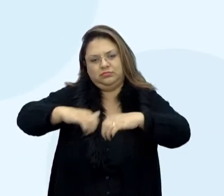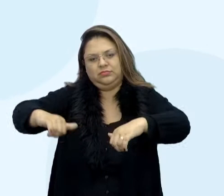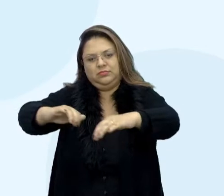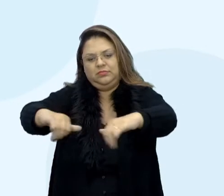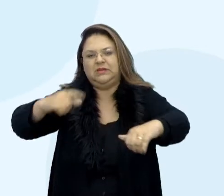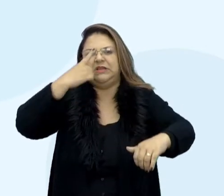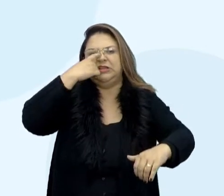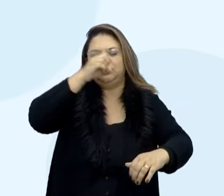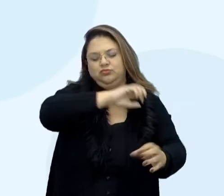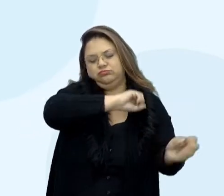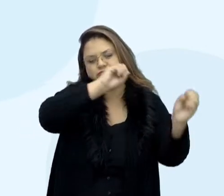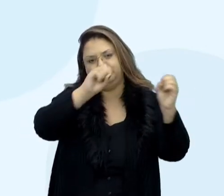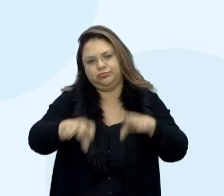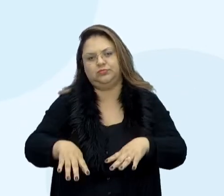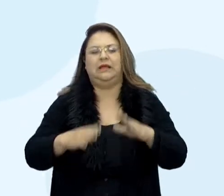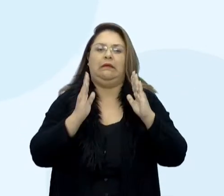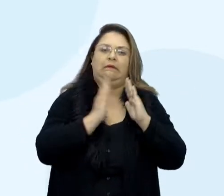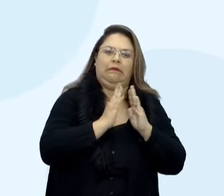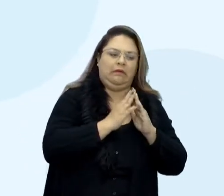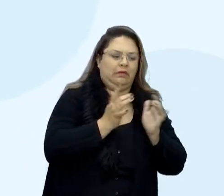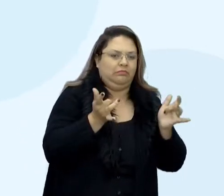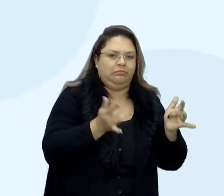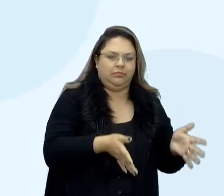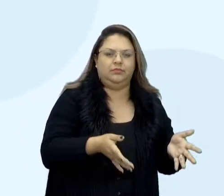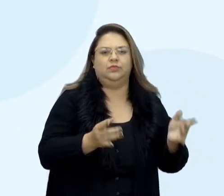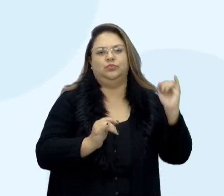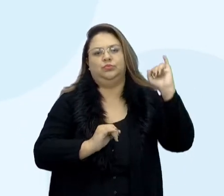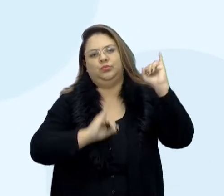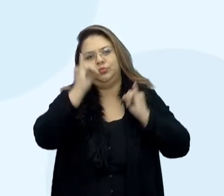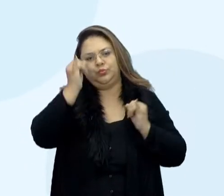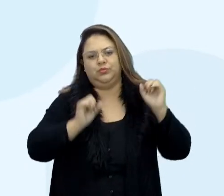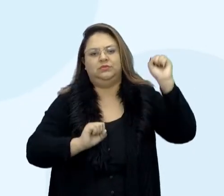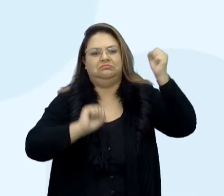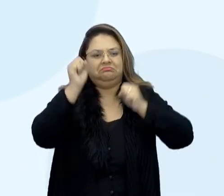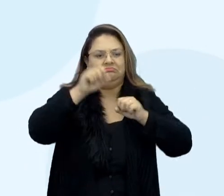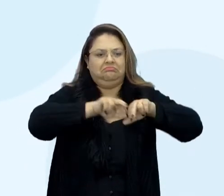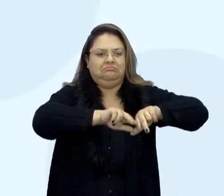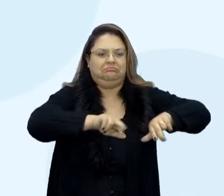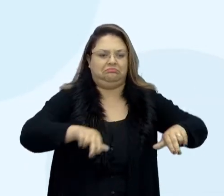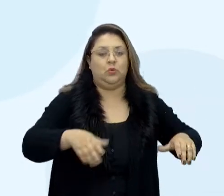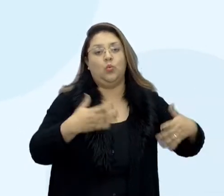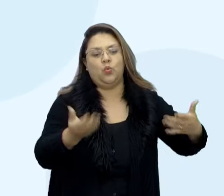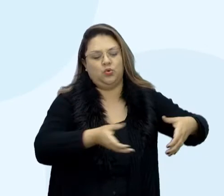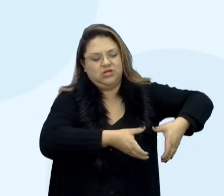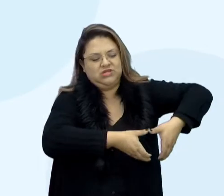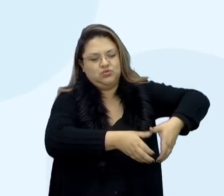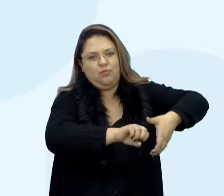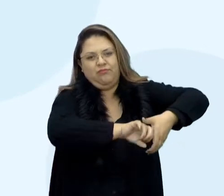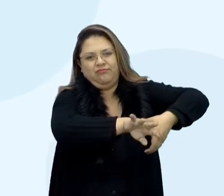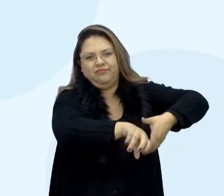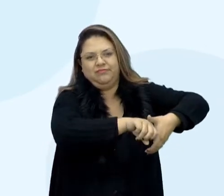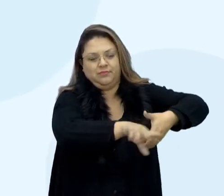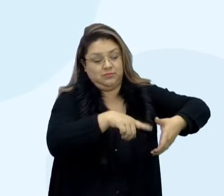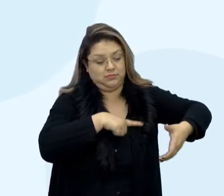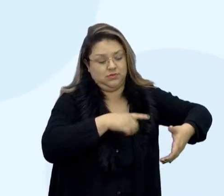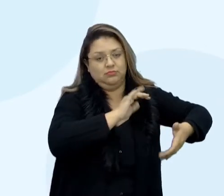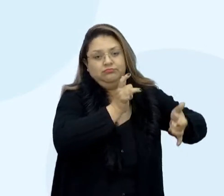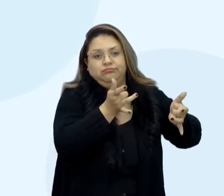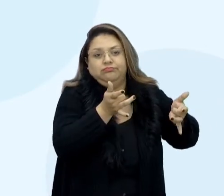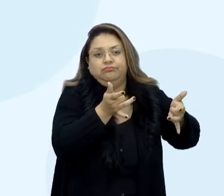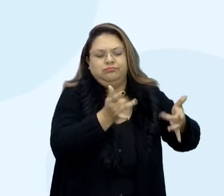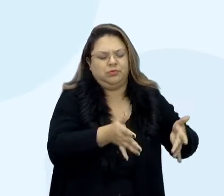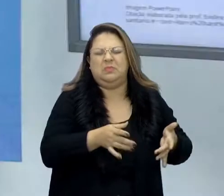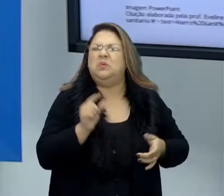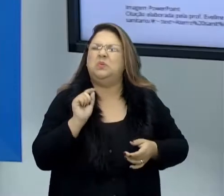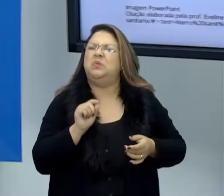comerciais, industriais, de construção e também de origem de resíduos de esgoto. Lembrando, por que resíduos de